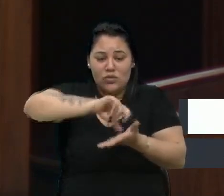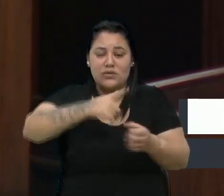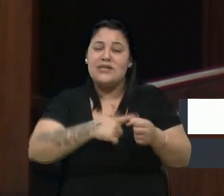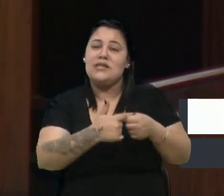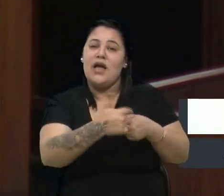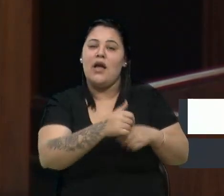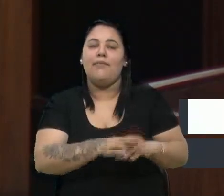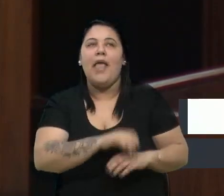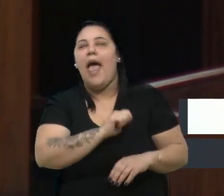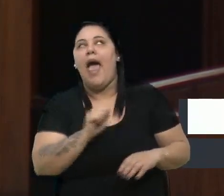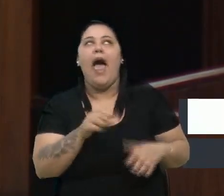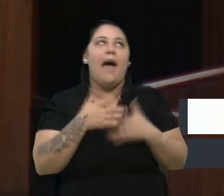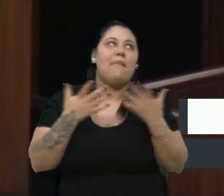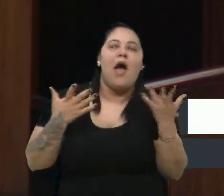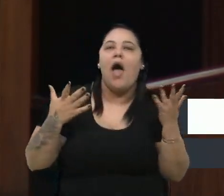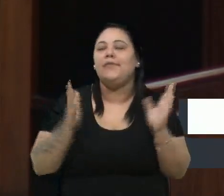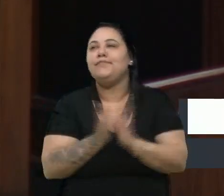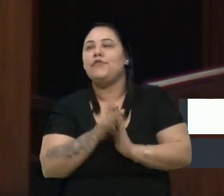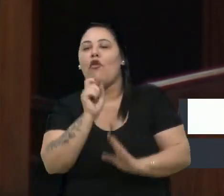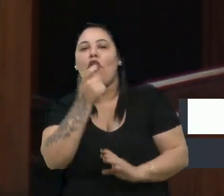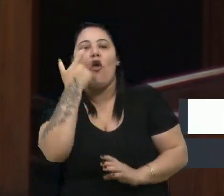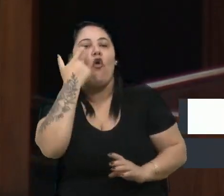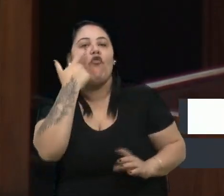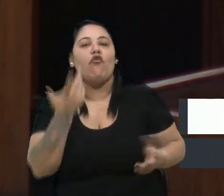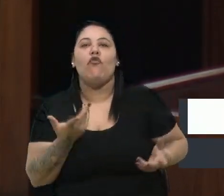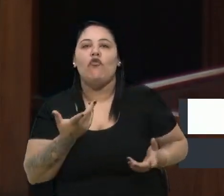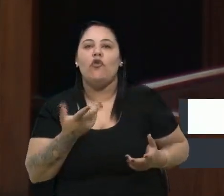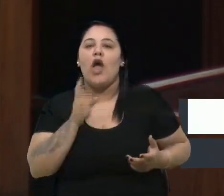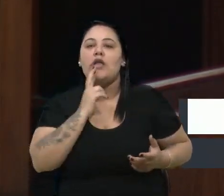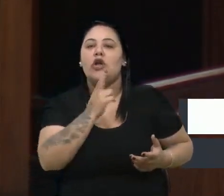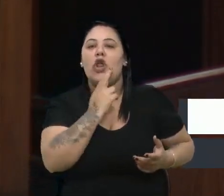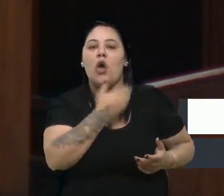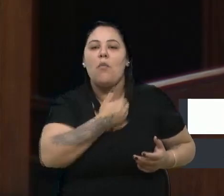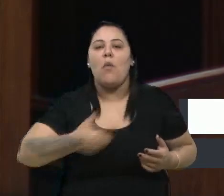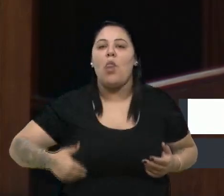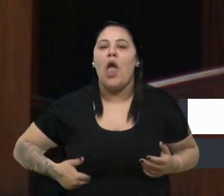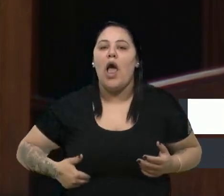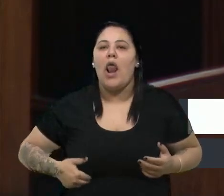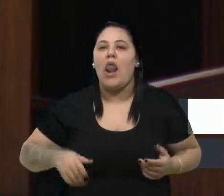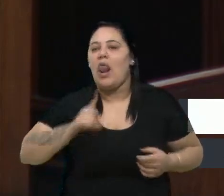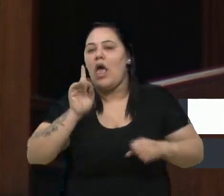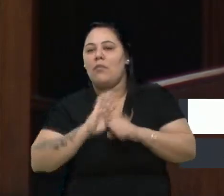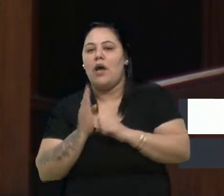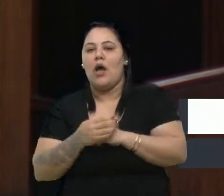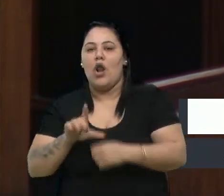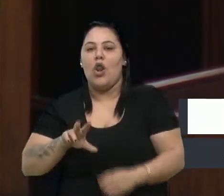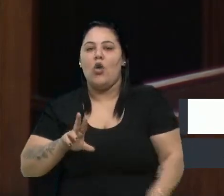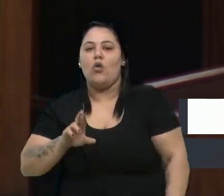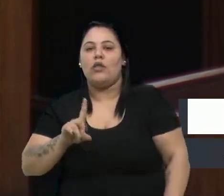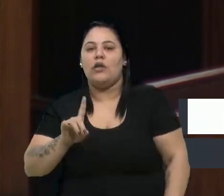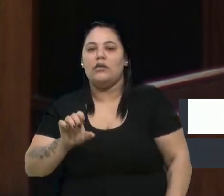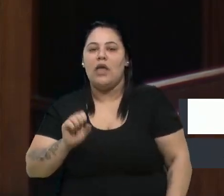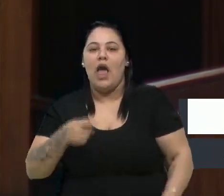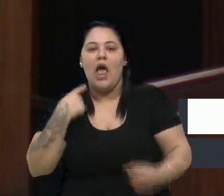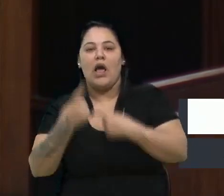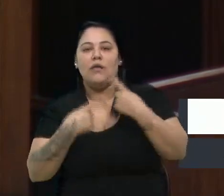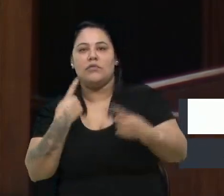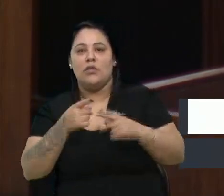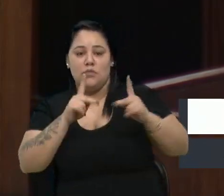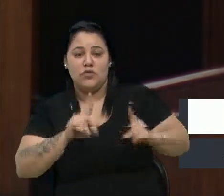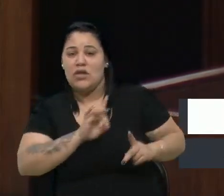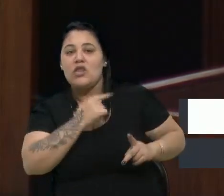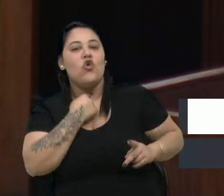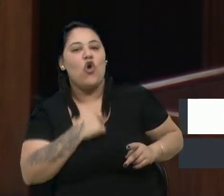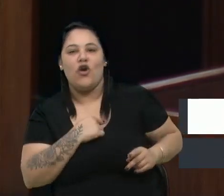mas o que eu vi quando o restaurante popular estava lá em Lourdes era a reclamação de gente que não gosta de